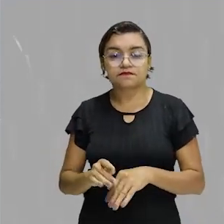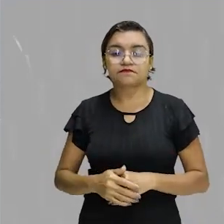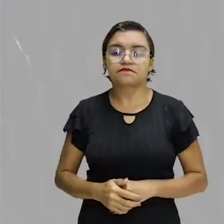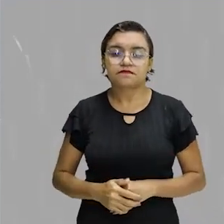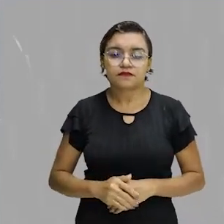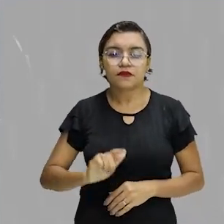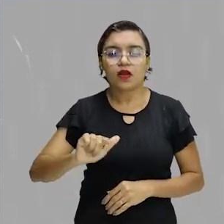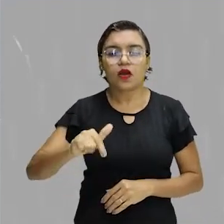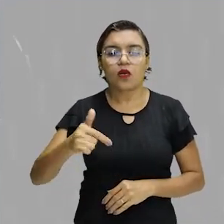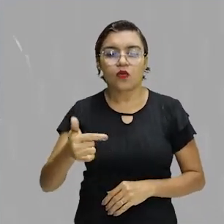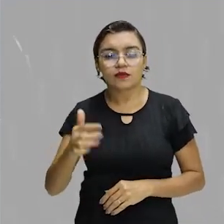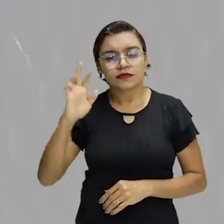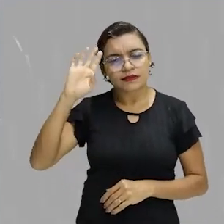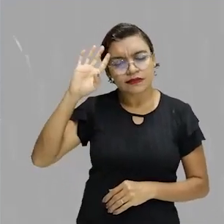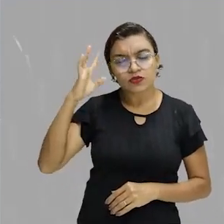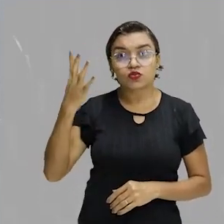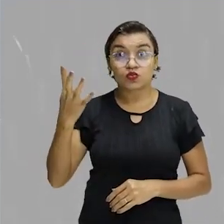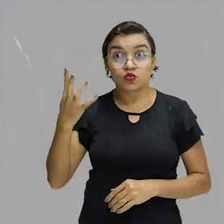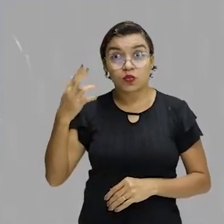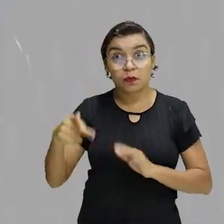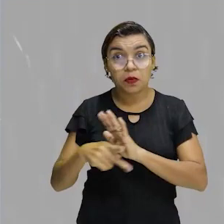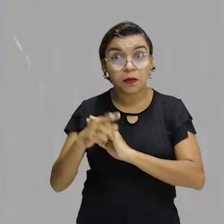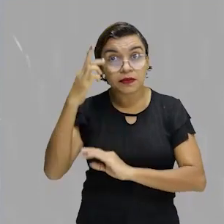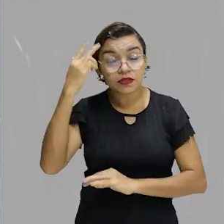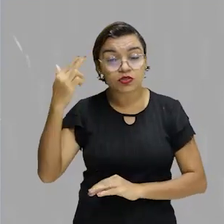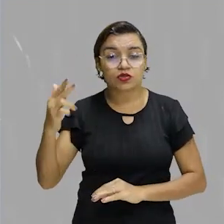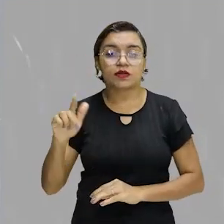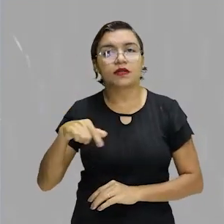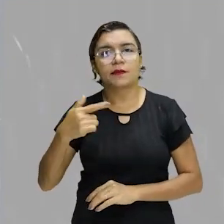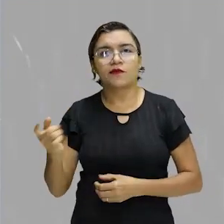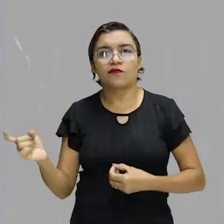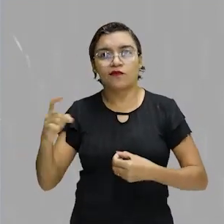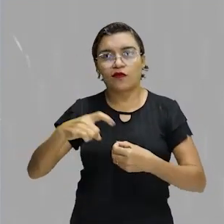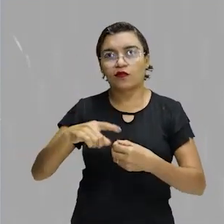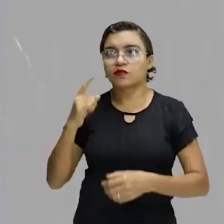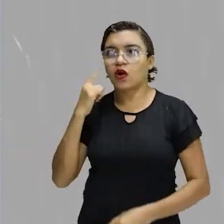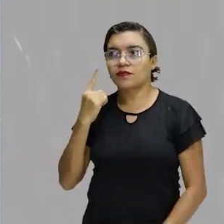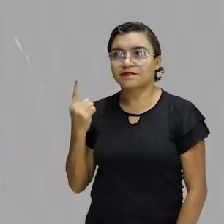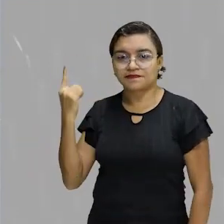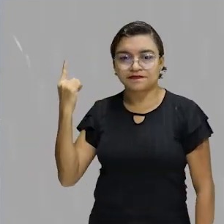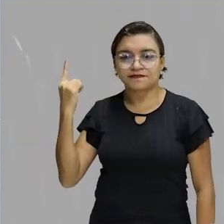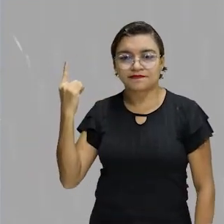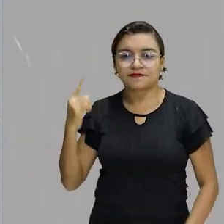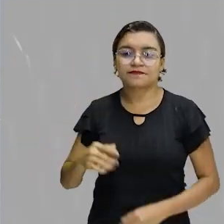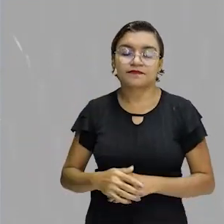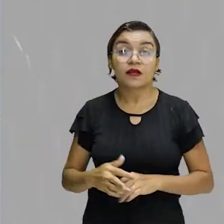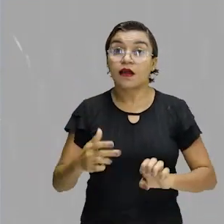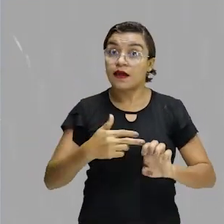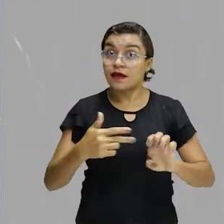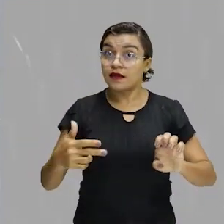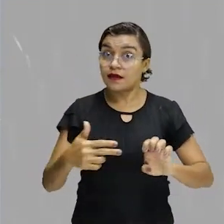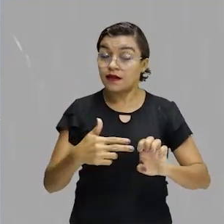que é apresentado na história. E aí a gente volta para esse ciclo, tá bom? Então, esses são